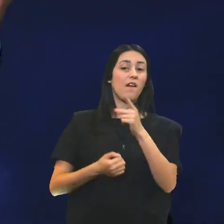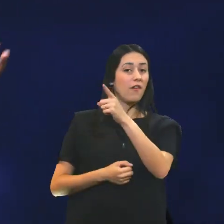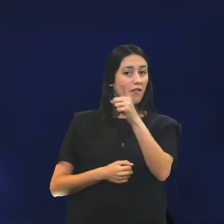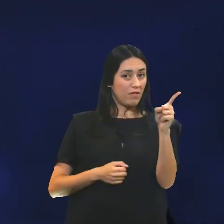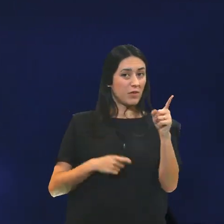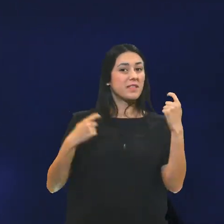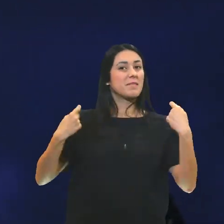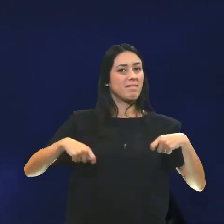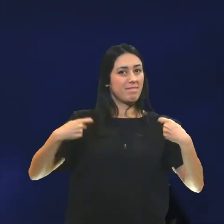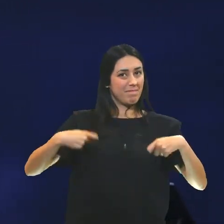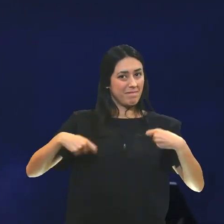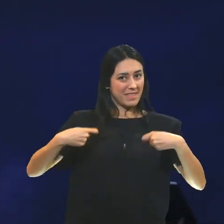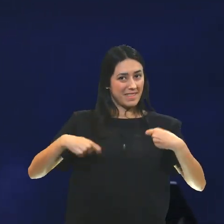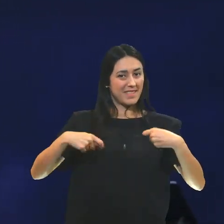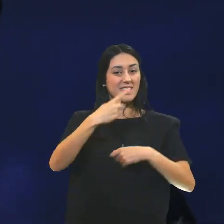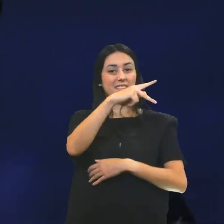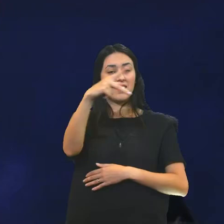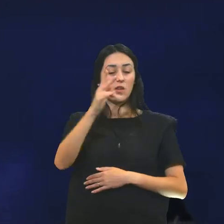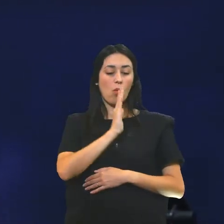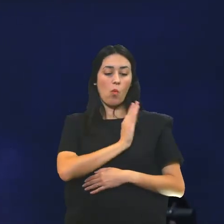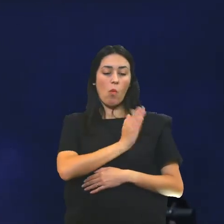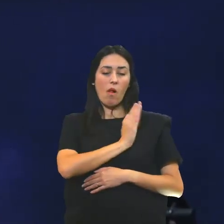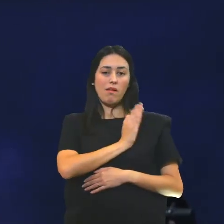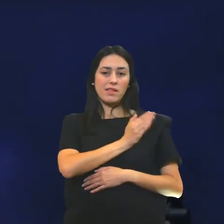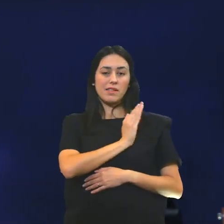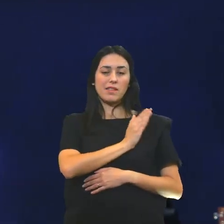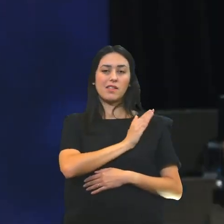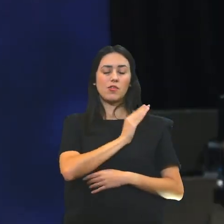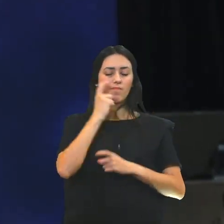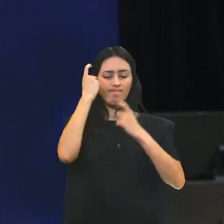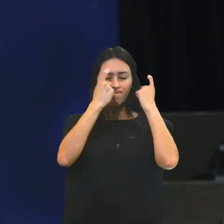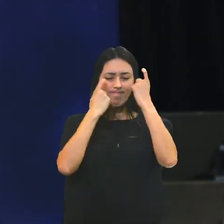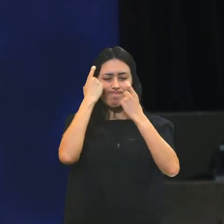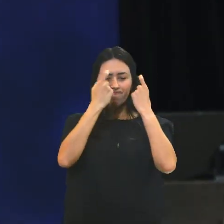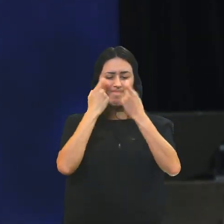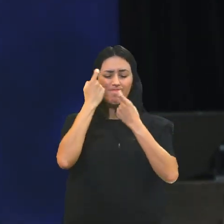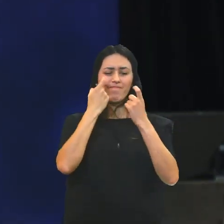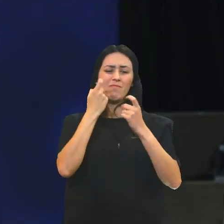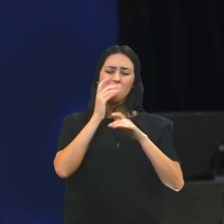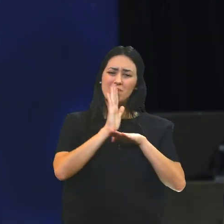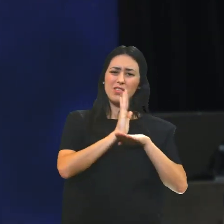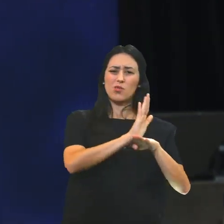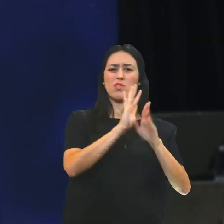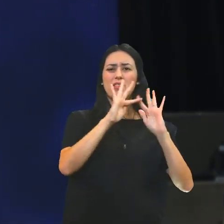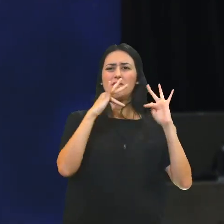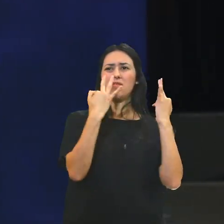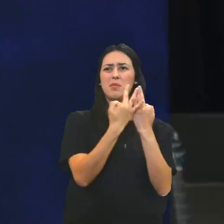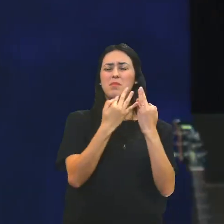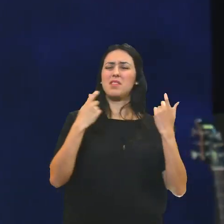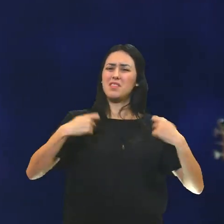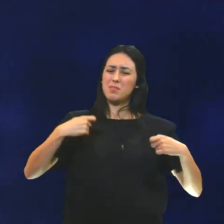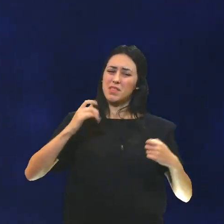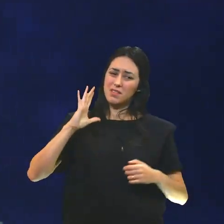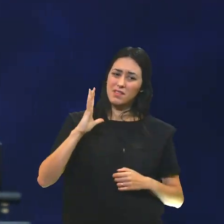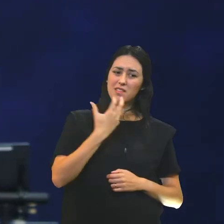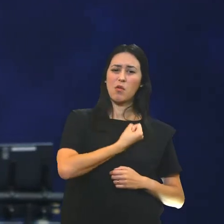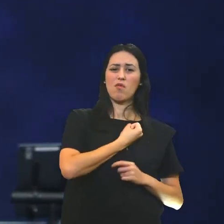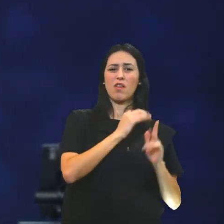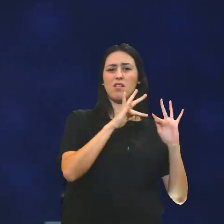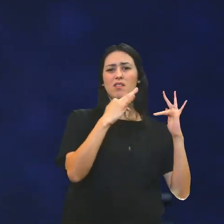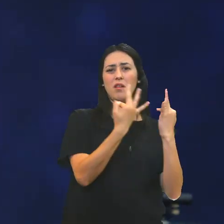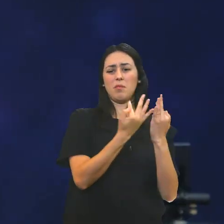ter lugar no teu coração para investir no resgate da tua família, na salvação da sua